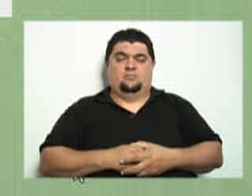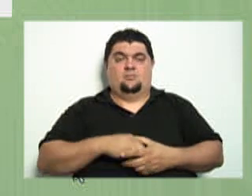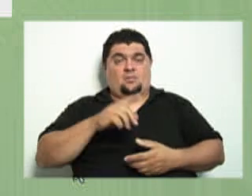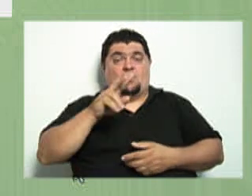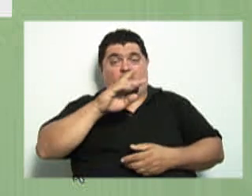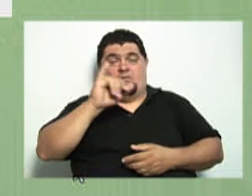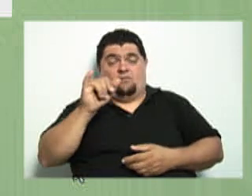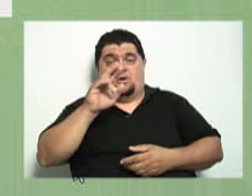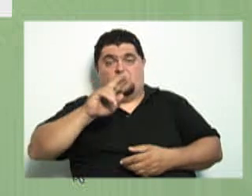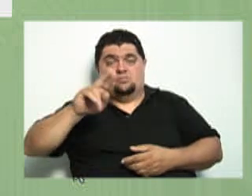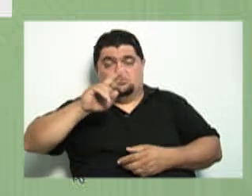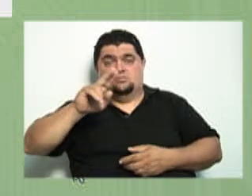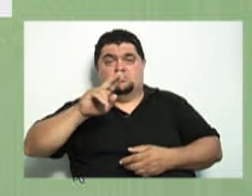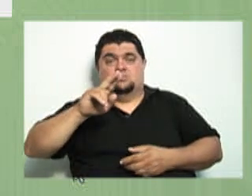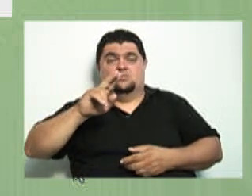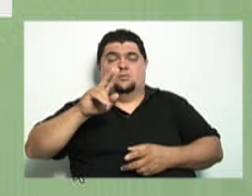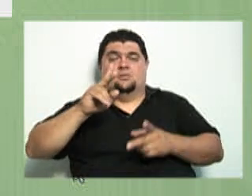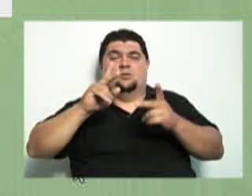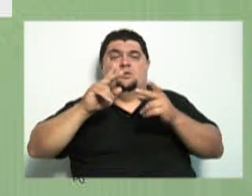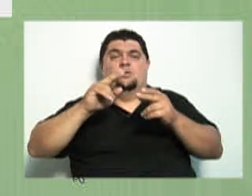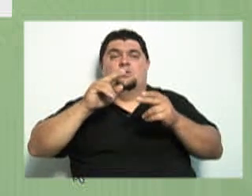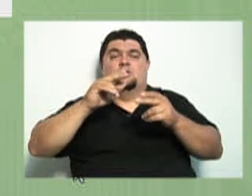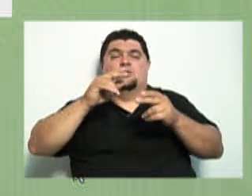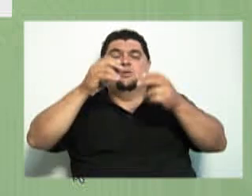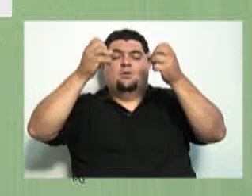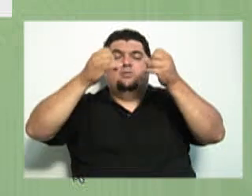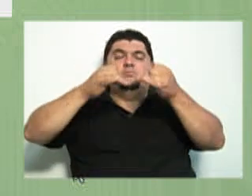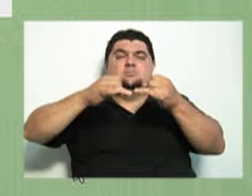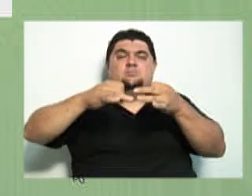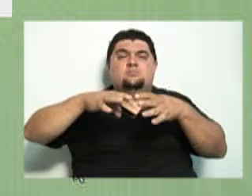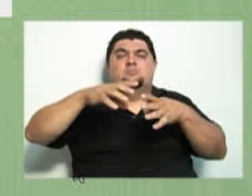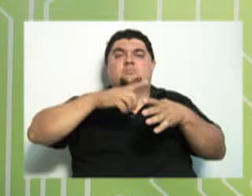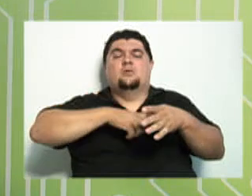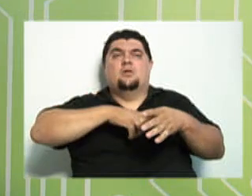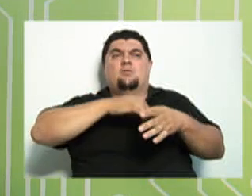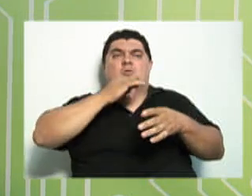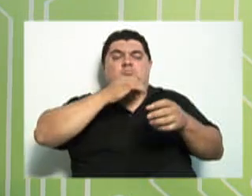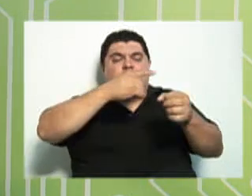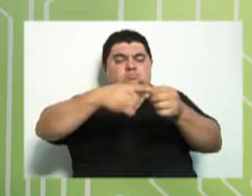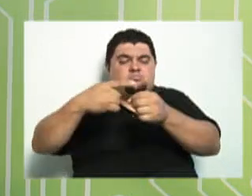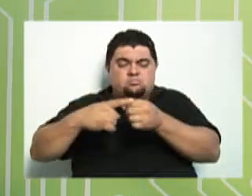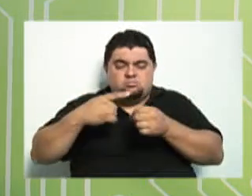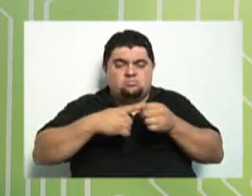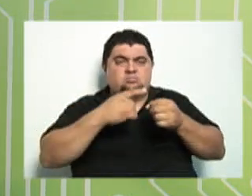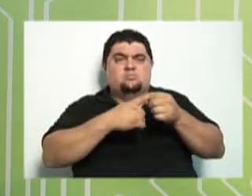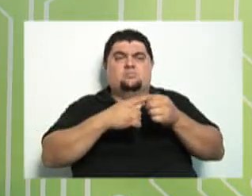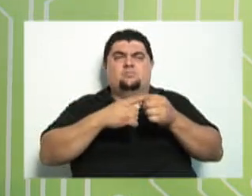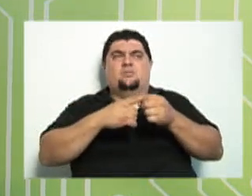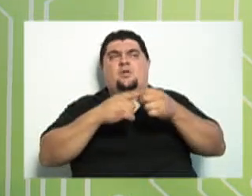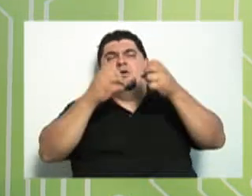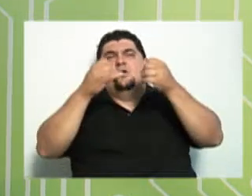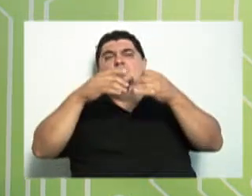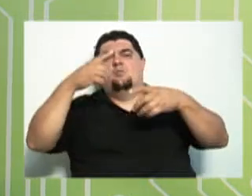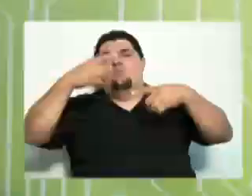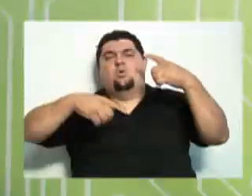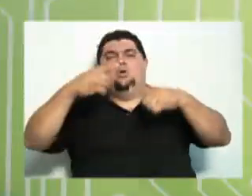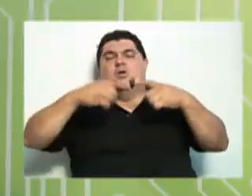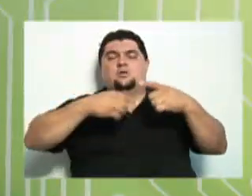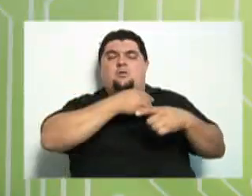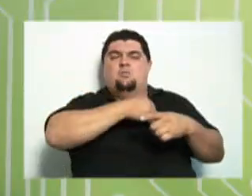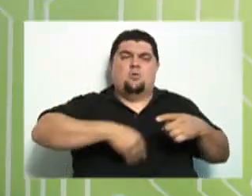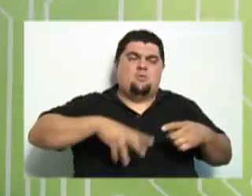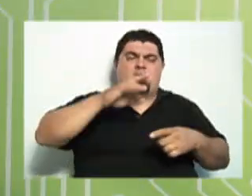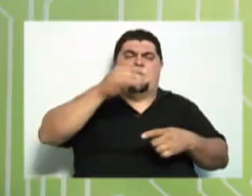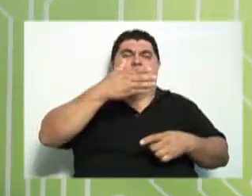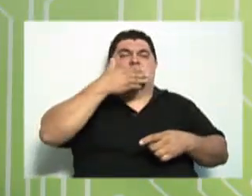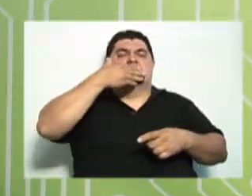vai ser utilizada, é o tipo de dado que a gente utiliza para discutir desigualdades regionais. Quando a gente fala de certas políticas públicas que vão melhorar a qualidade